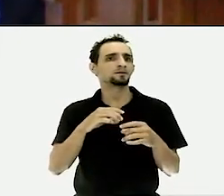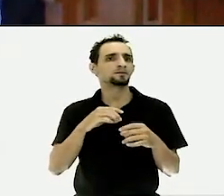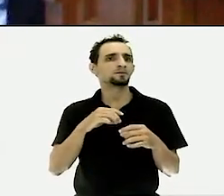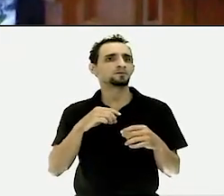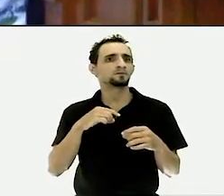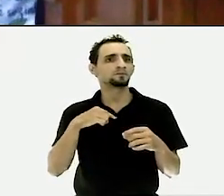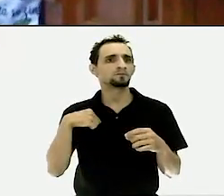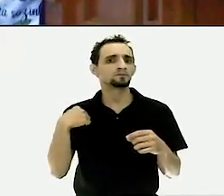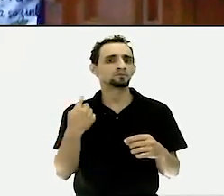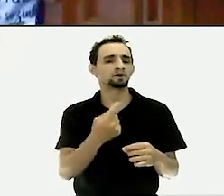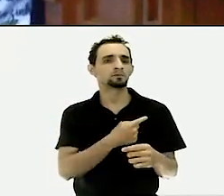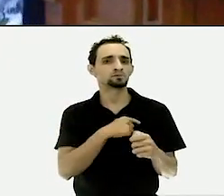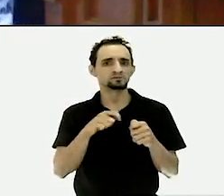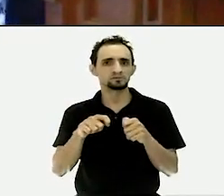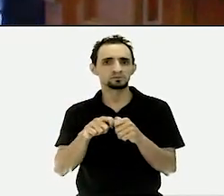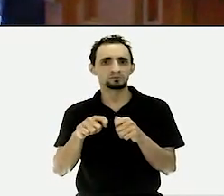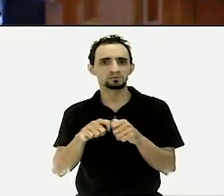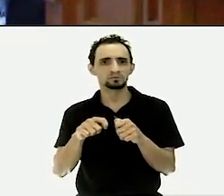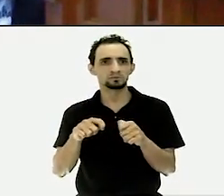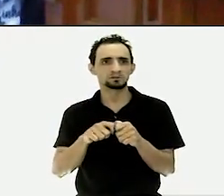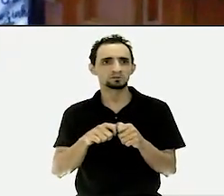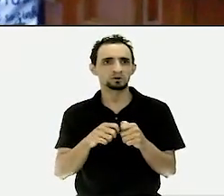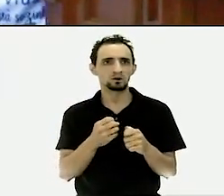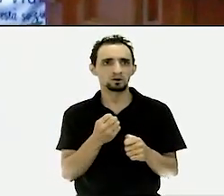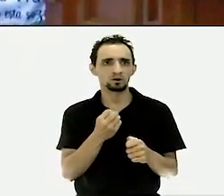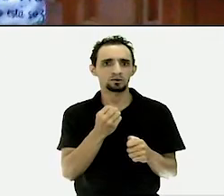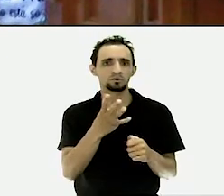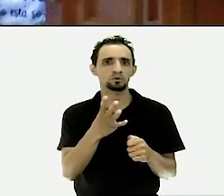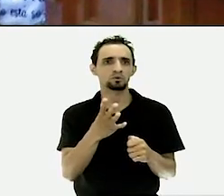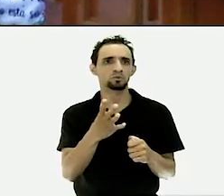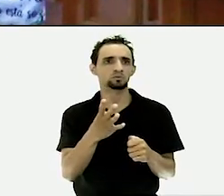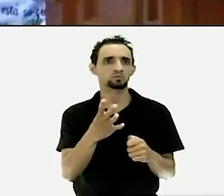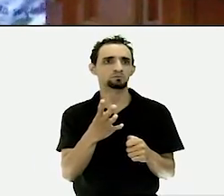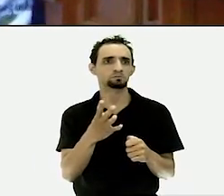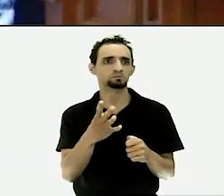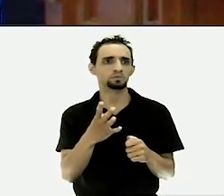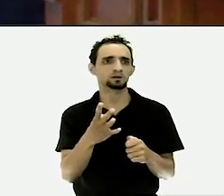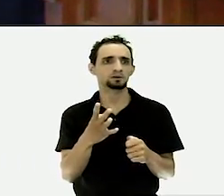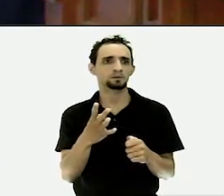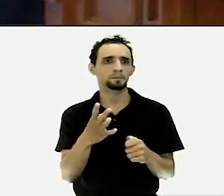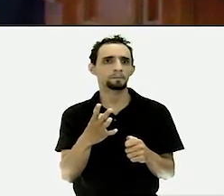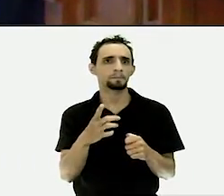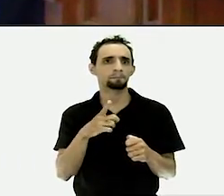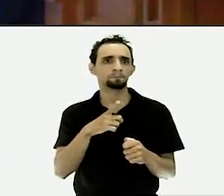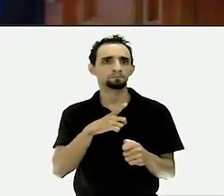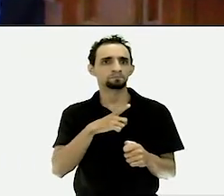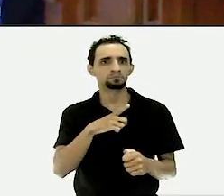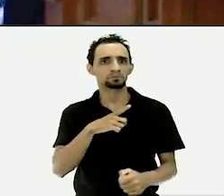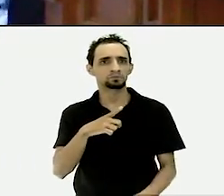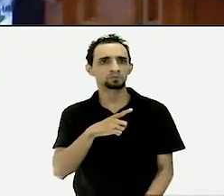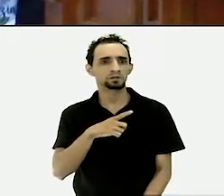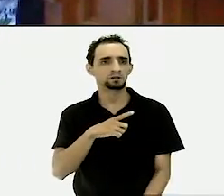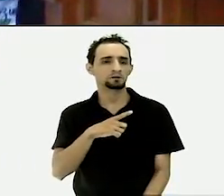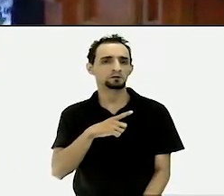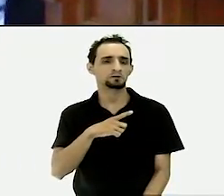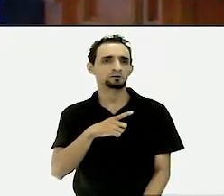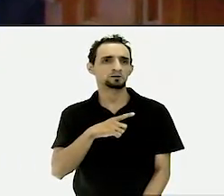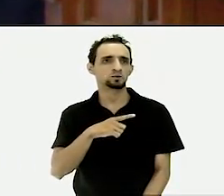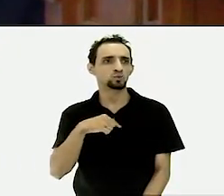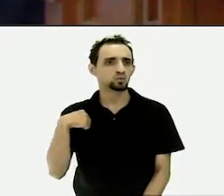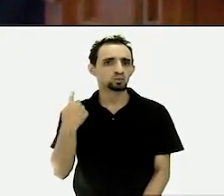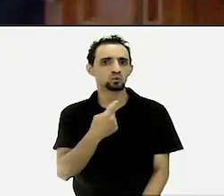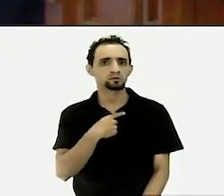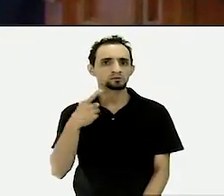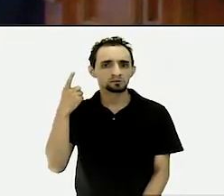Bem recebido naquele lugar, também compro lá, e as pessoas ali não merecem isso. Espero que isso não aconteça, né? Eu acho que a casa também